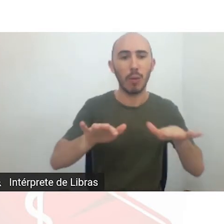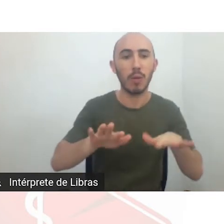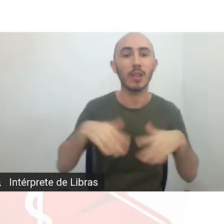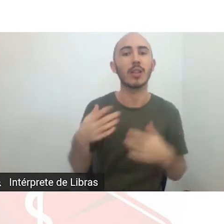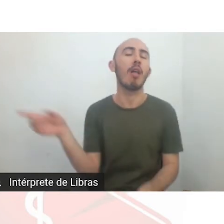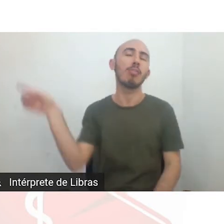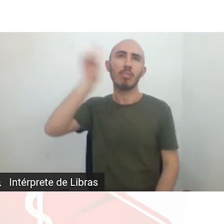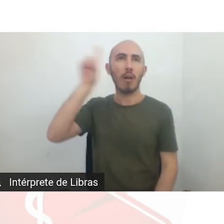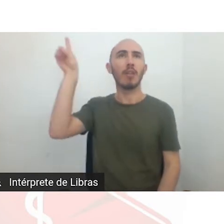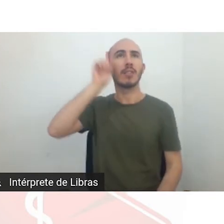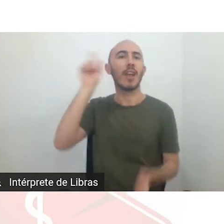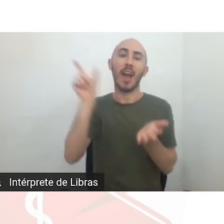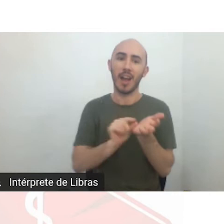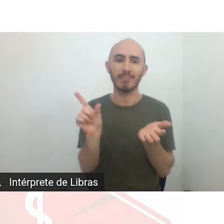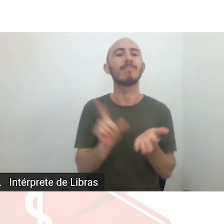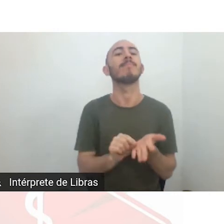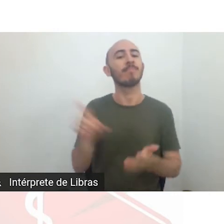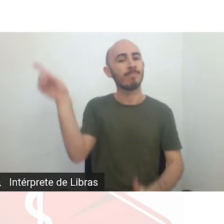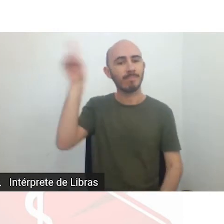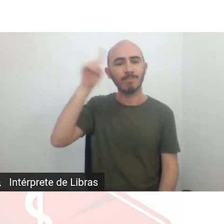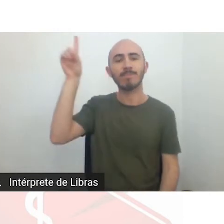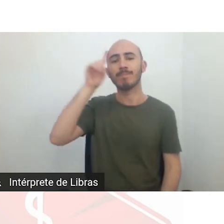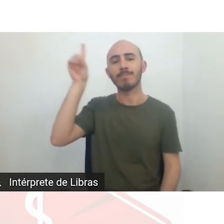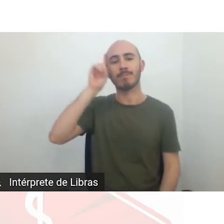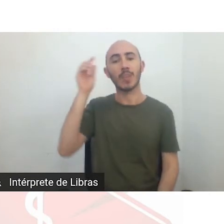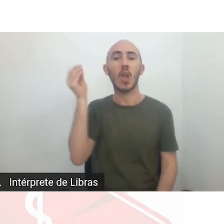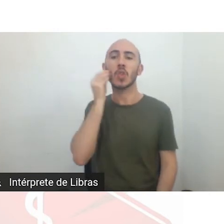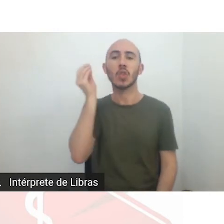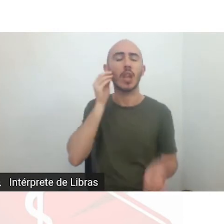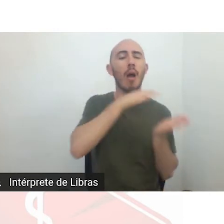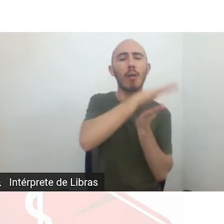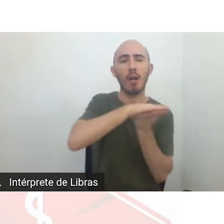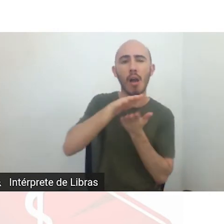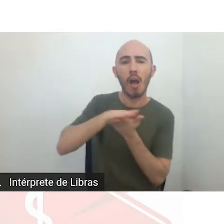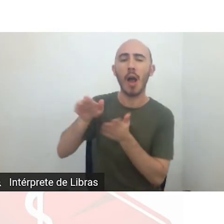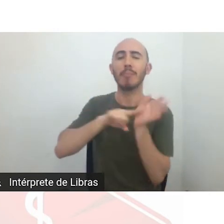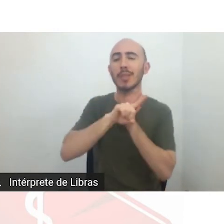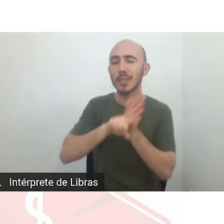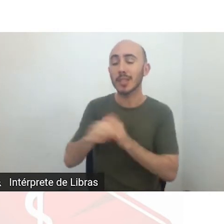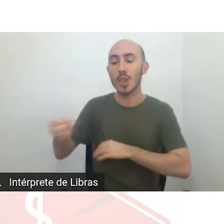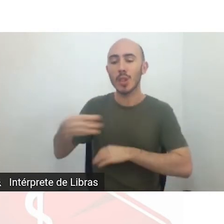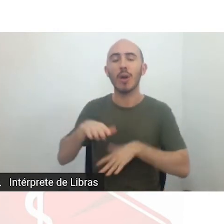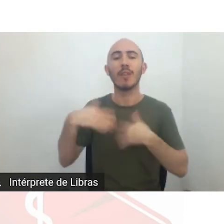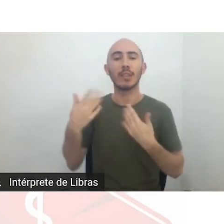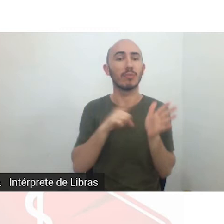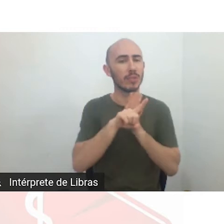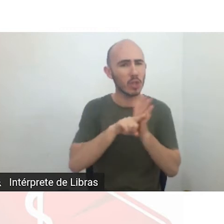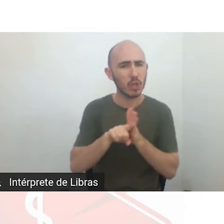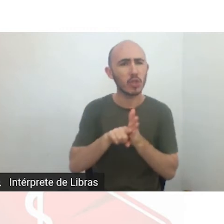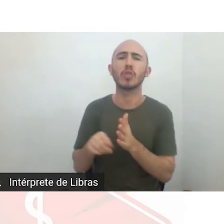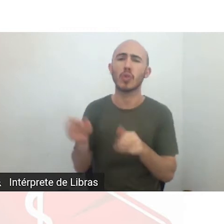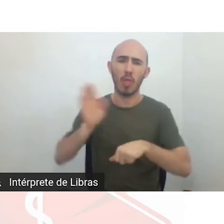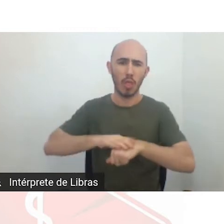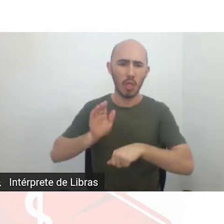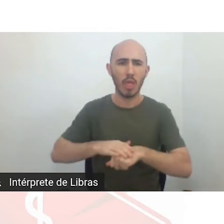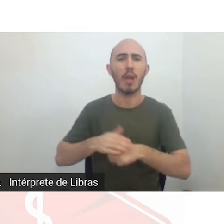artigo, todo dia o pessoal tenta publicar novos trabalhos, tem vários estudos em andamento e a gente está